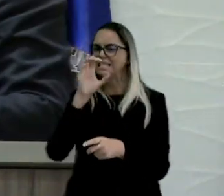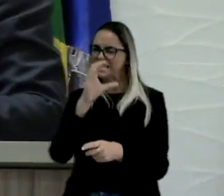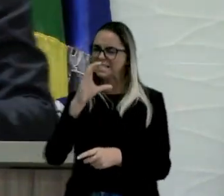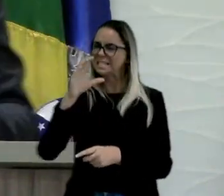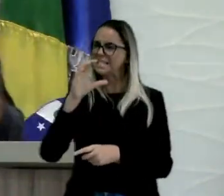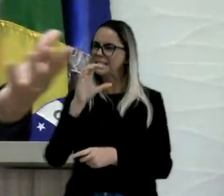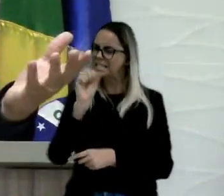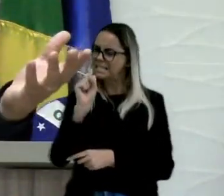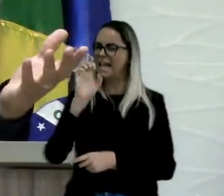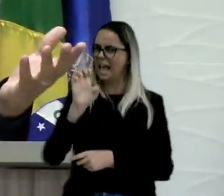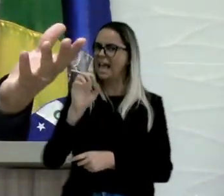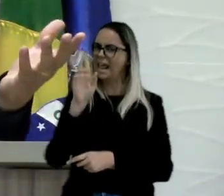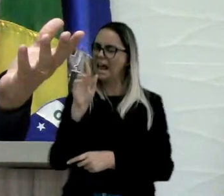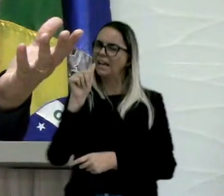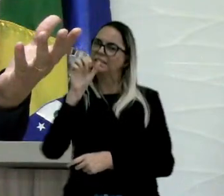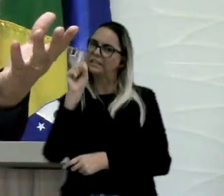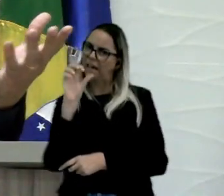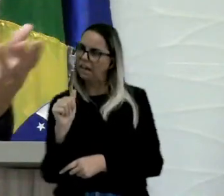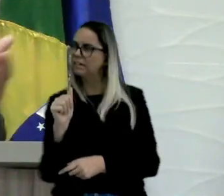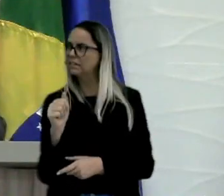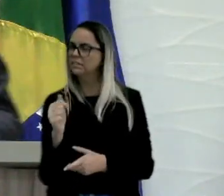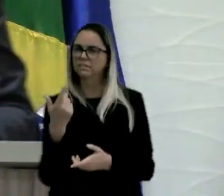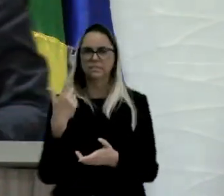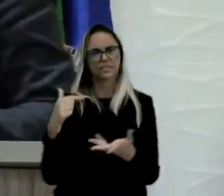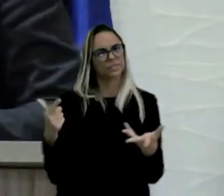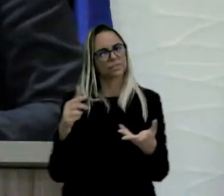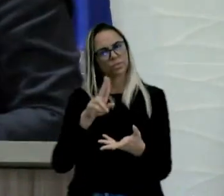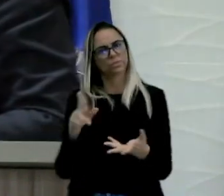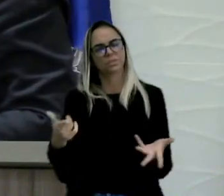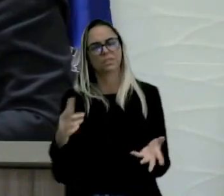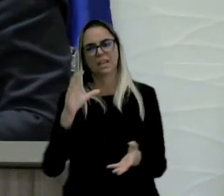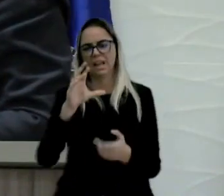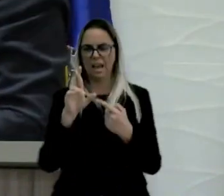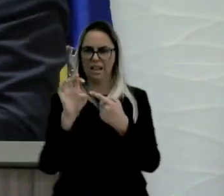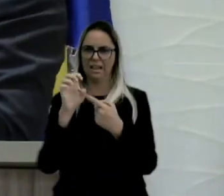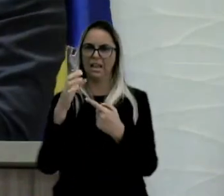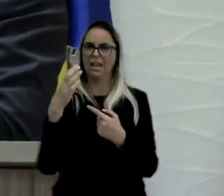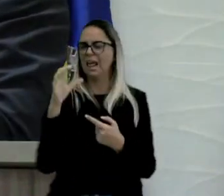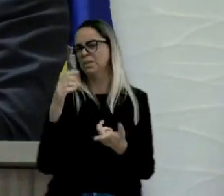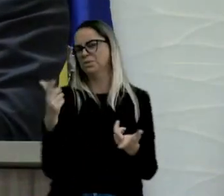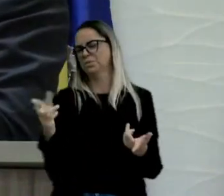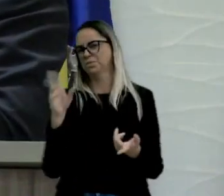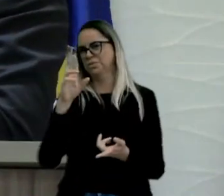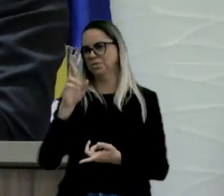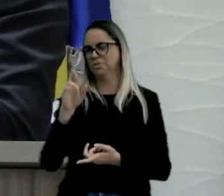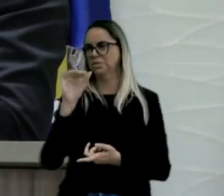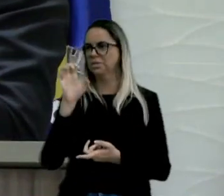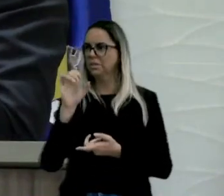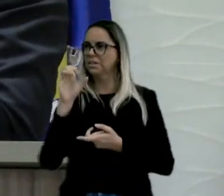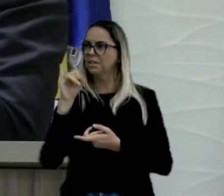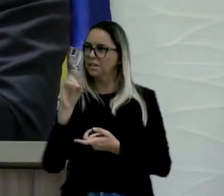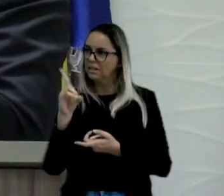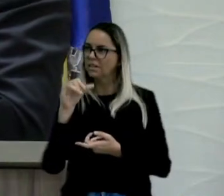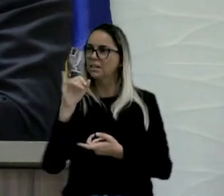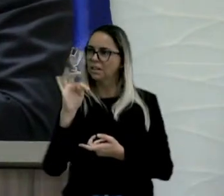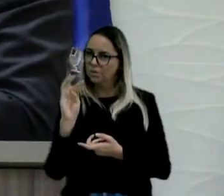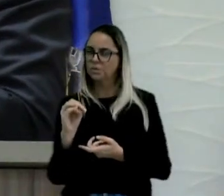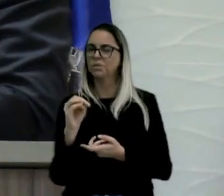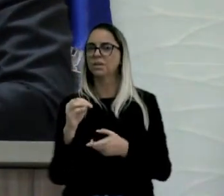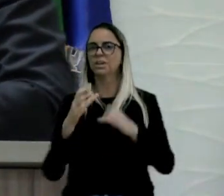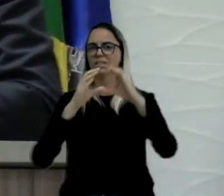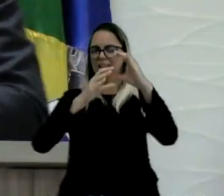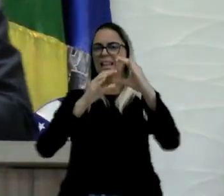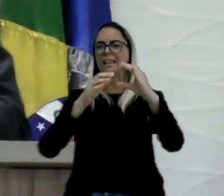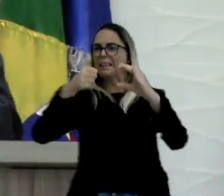no no negócio de de de de de crédito né Já pensou um negócio desse então a Compesa merece 10